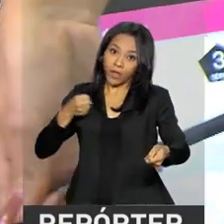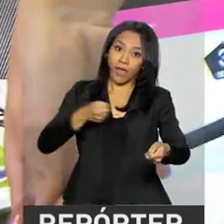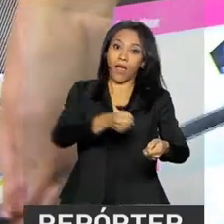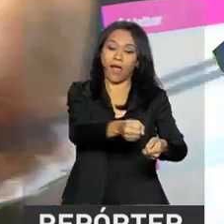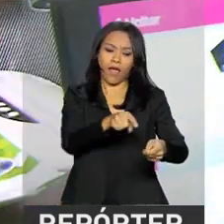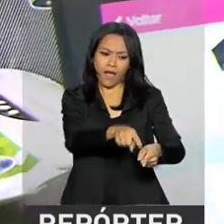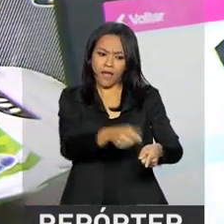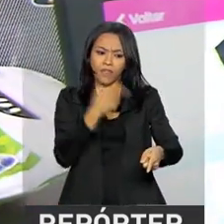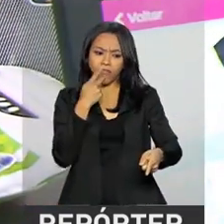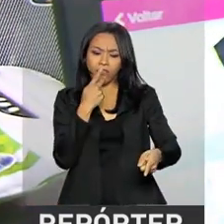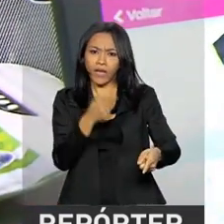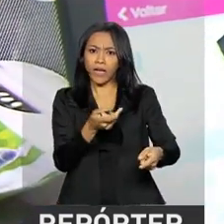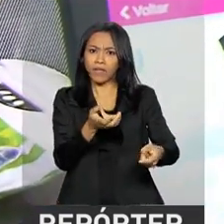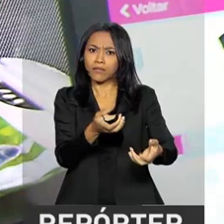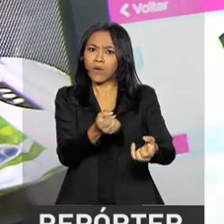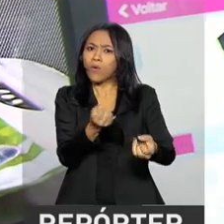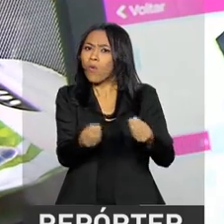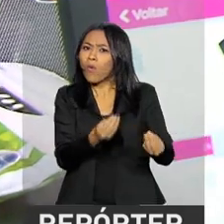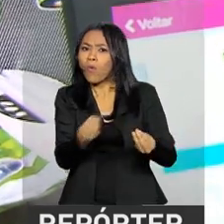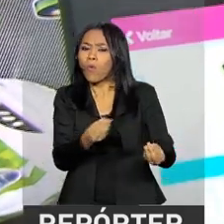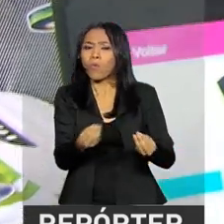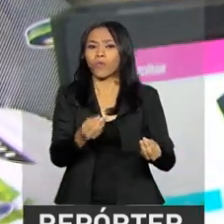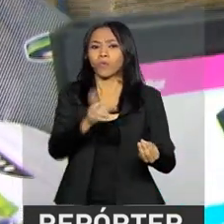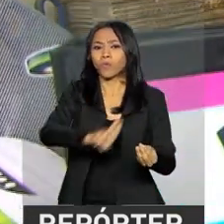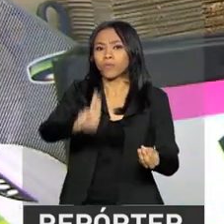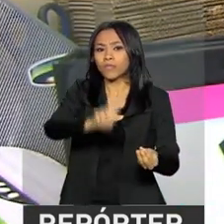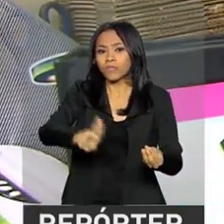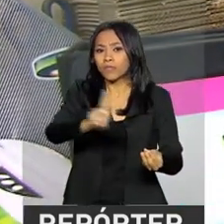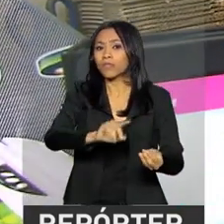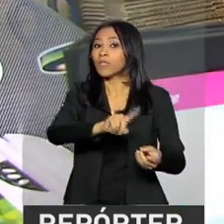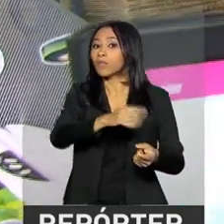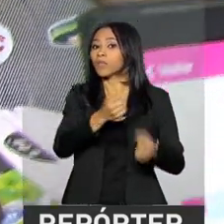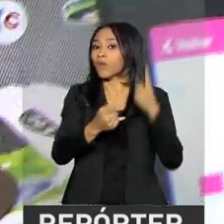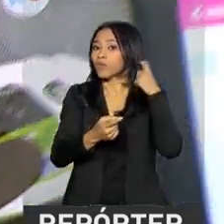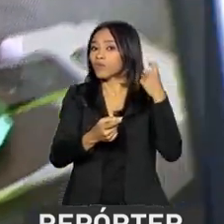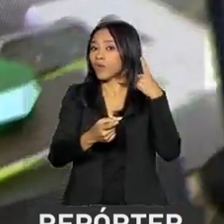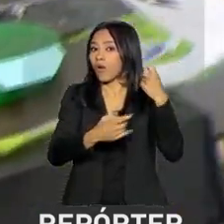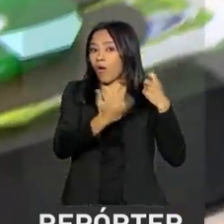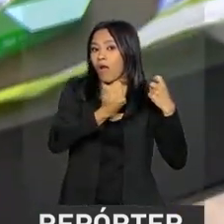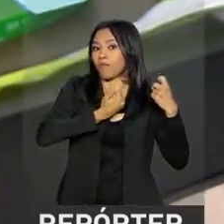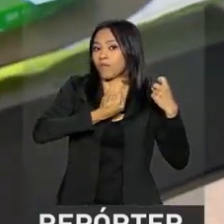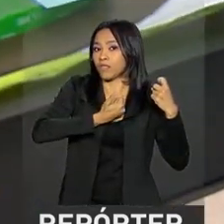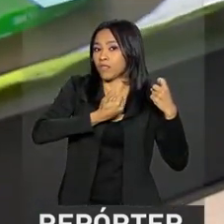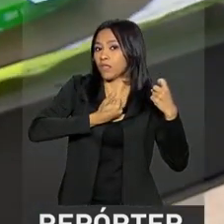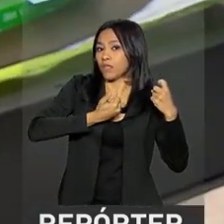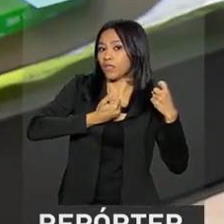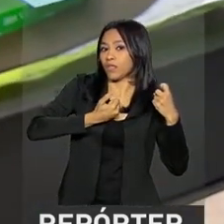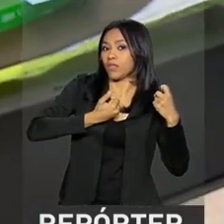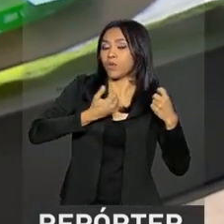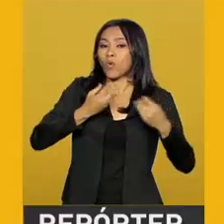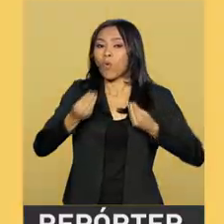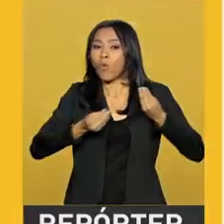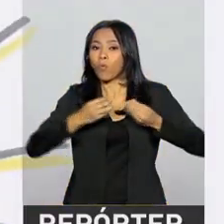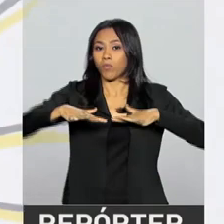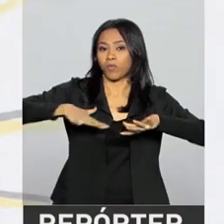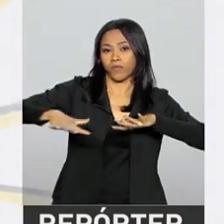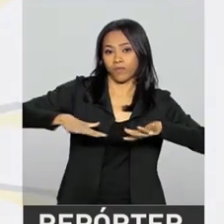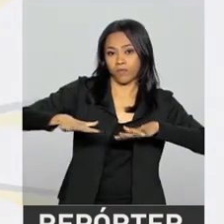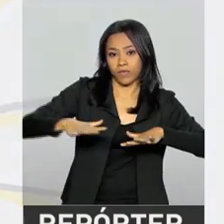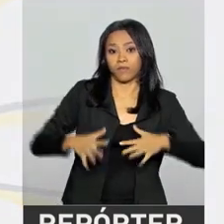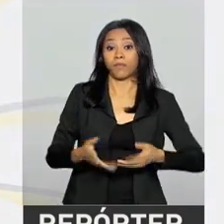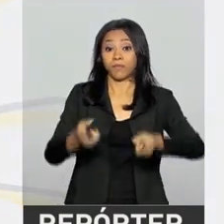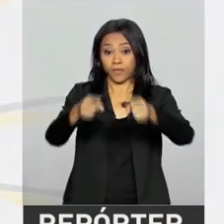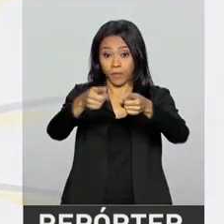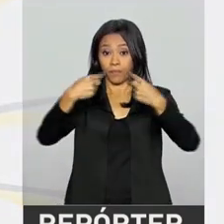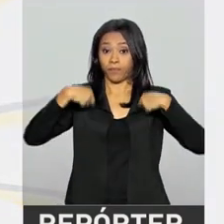mostra carga no aplicativo que estou usando e o 'feedback' sonoro para me alertar sobre o meu padrão de movimento as inscrições